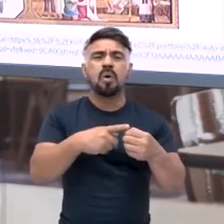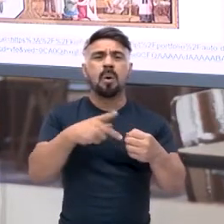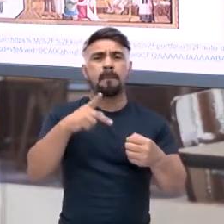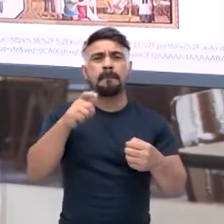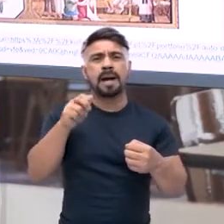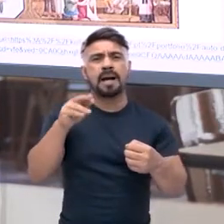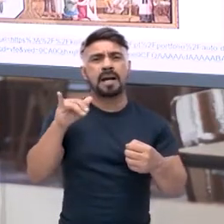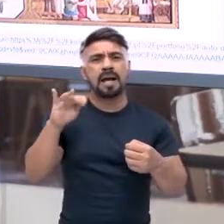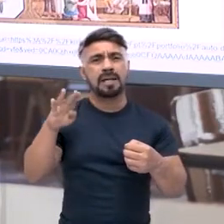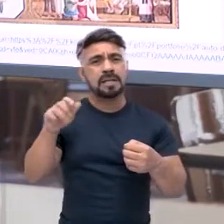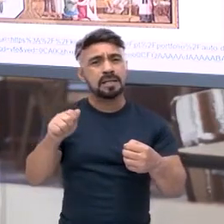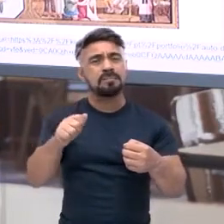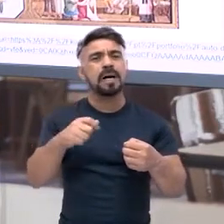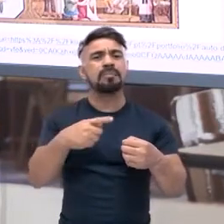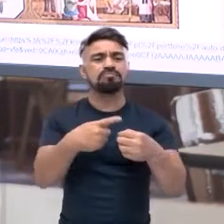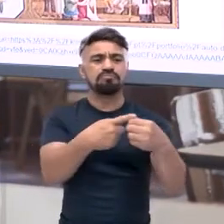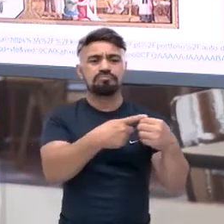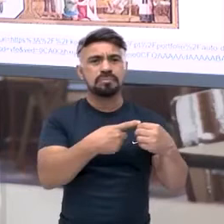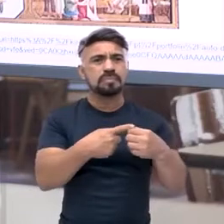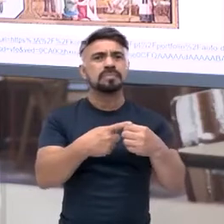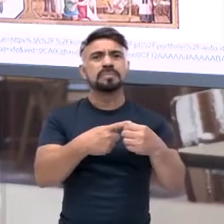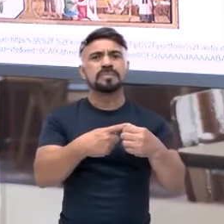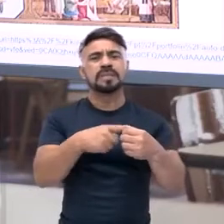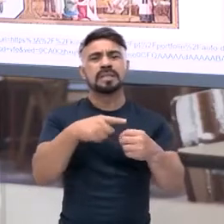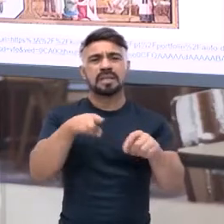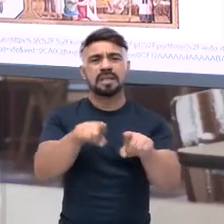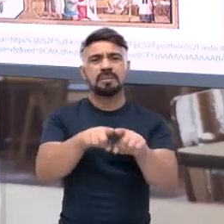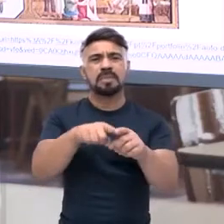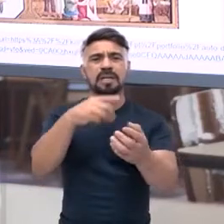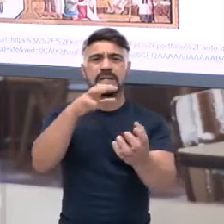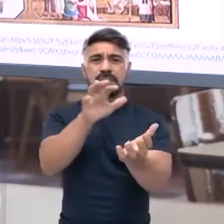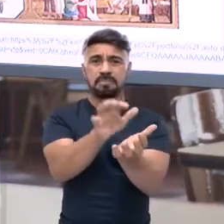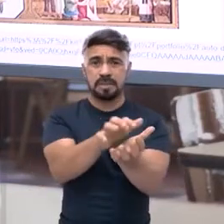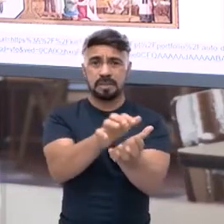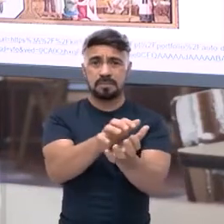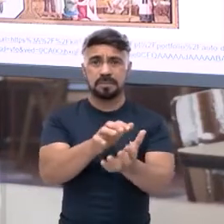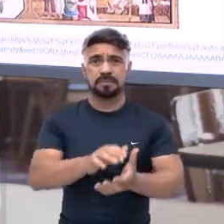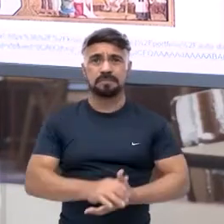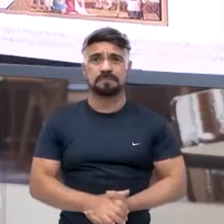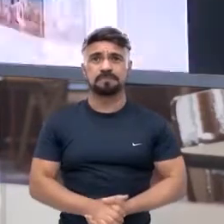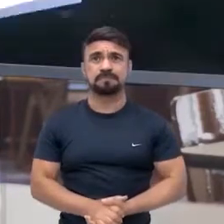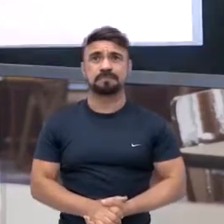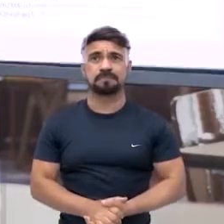na cidade de Taperoá, como no interior de Pernambuco.